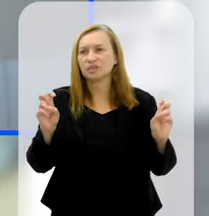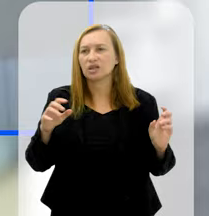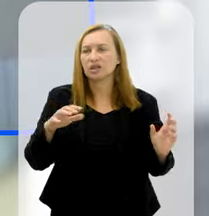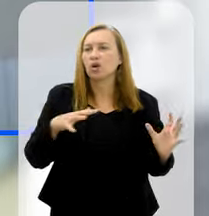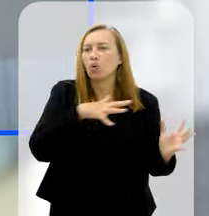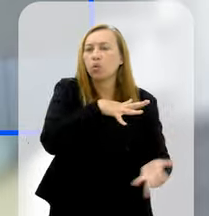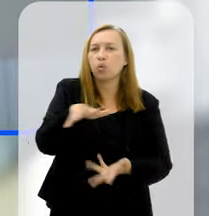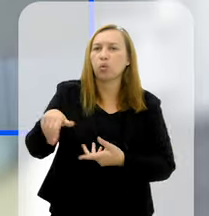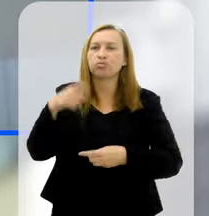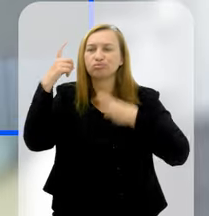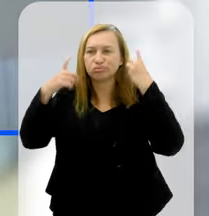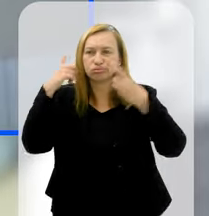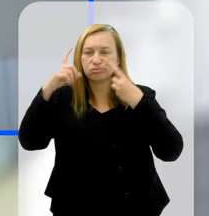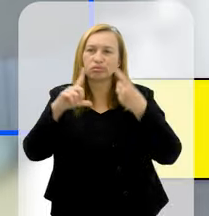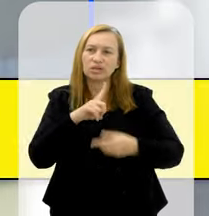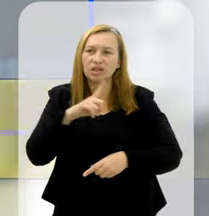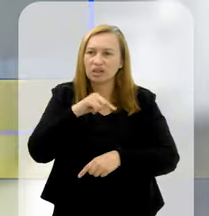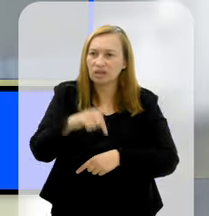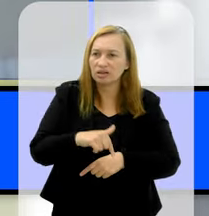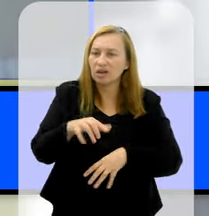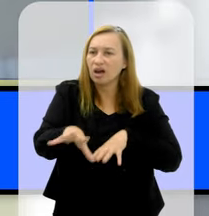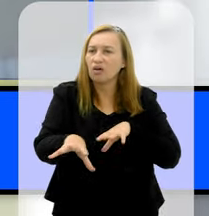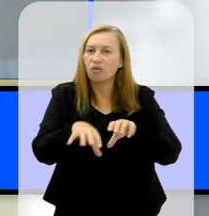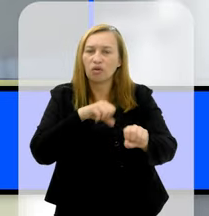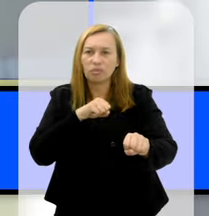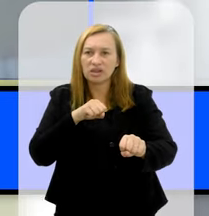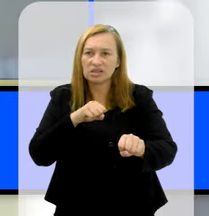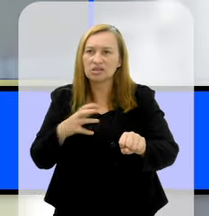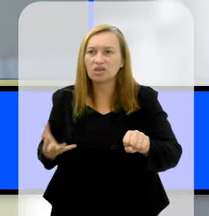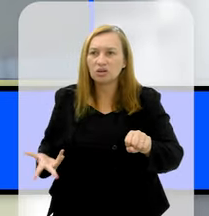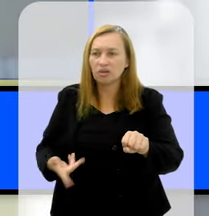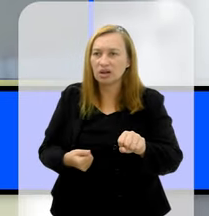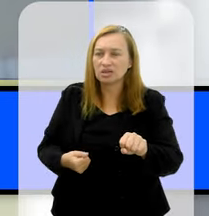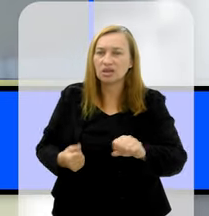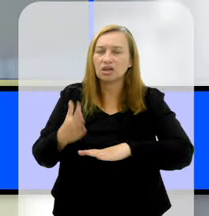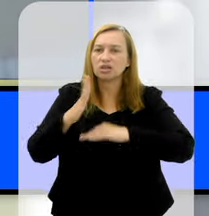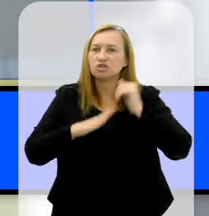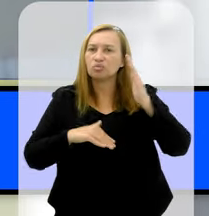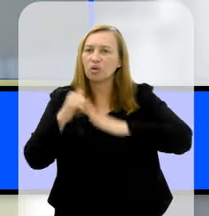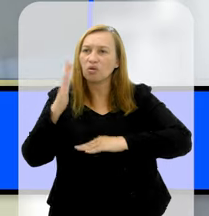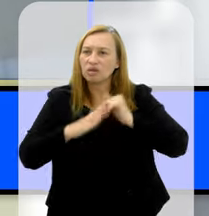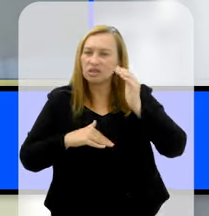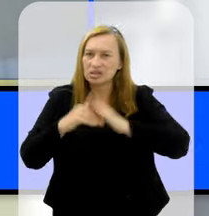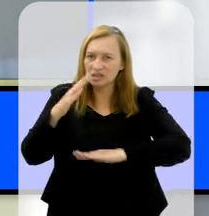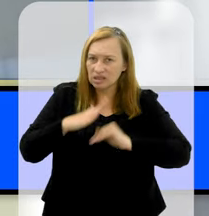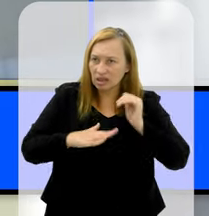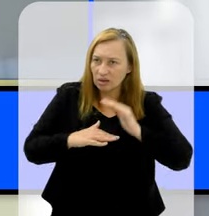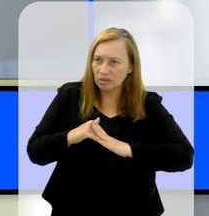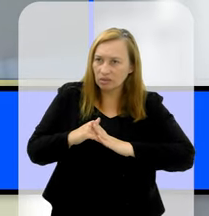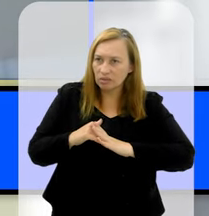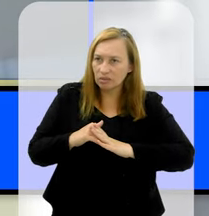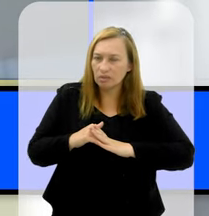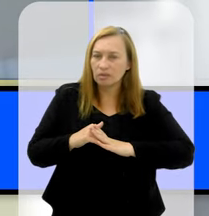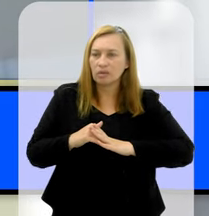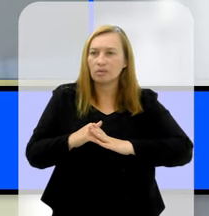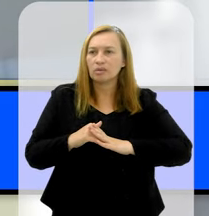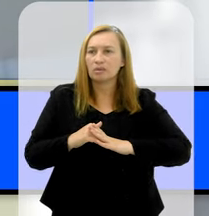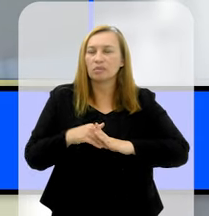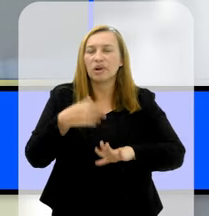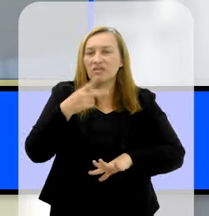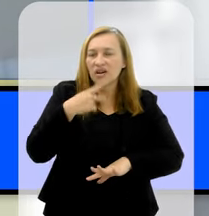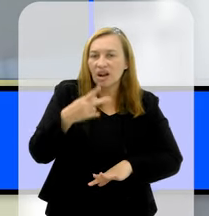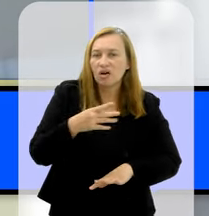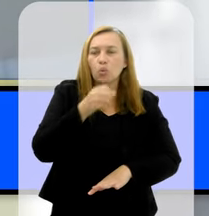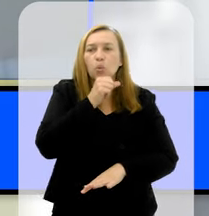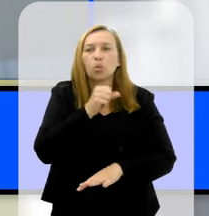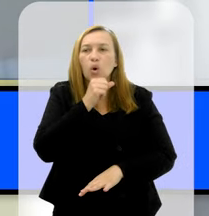questão, uma das preocupações que nós temos aqui é a formação qualificada de profissionais para lidar com o idoso.